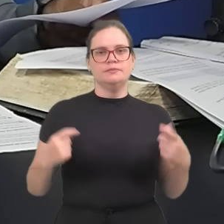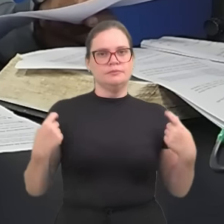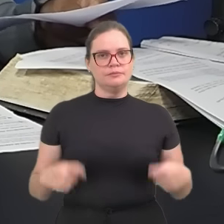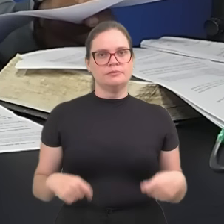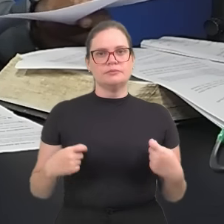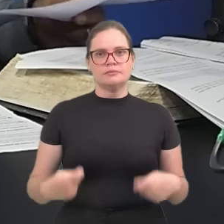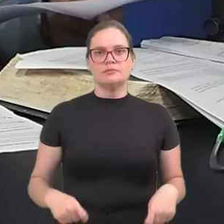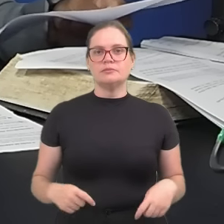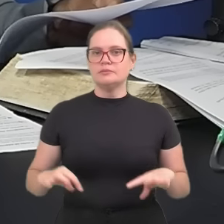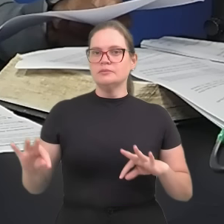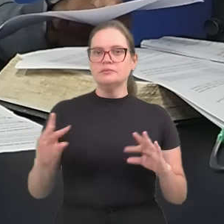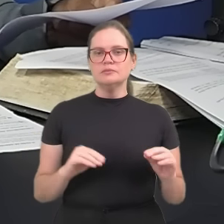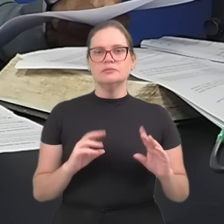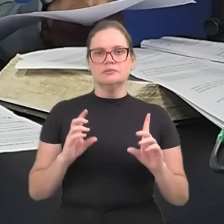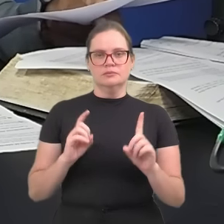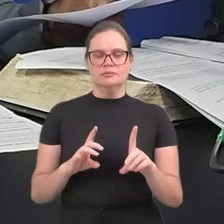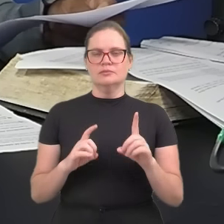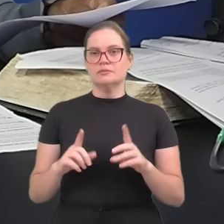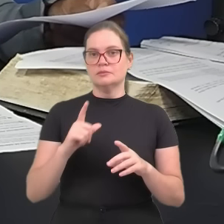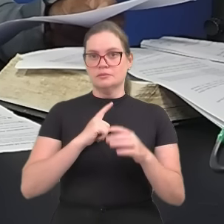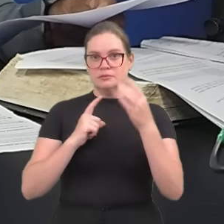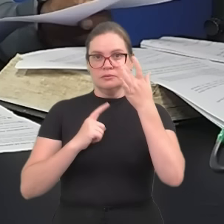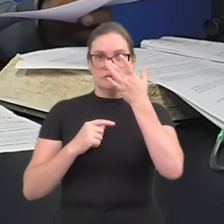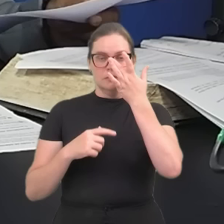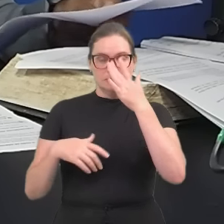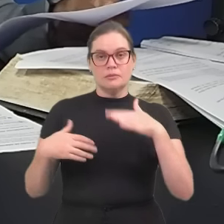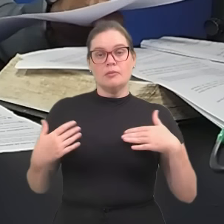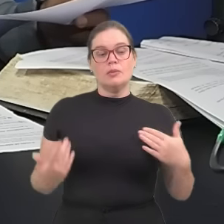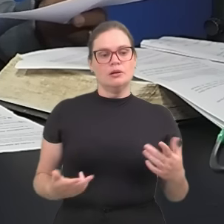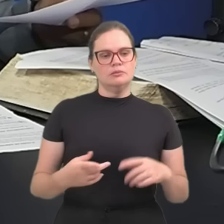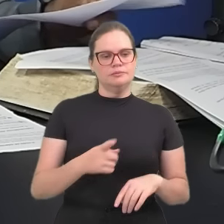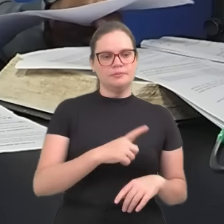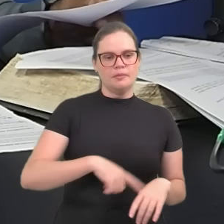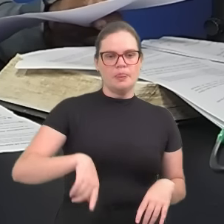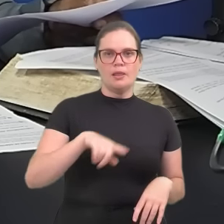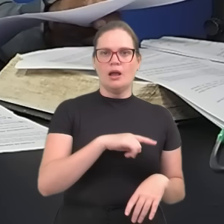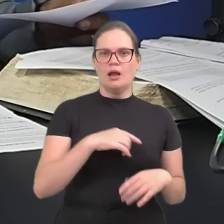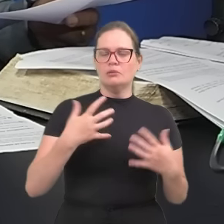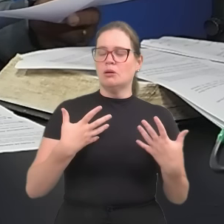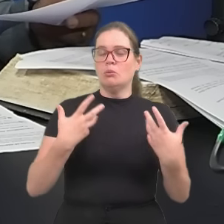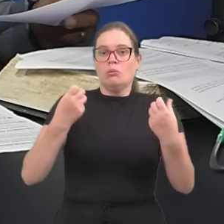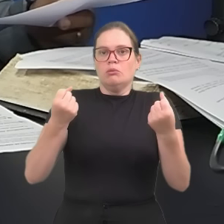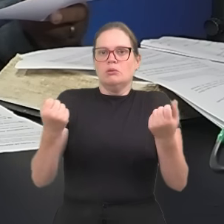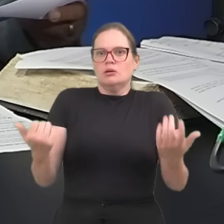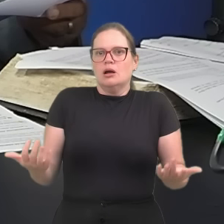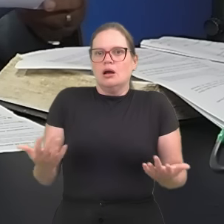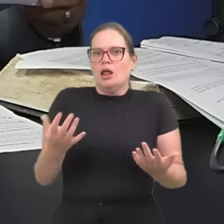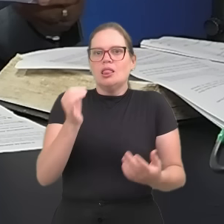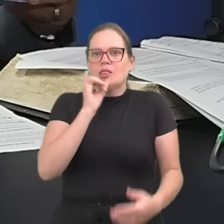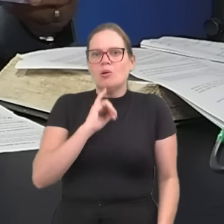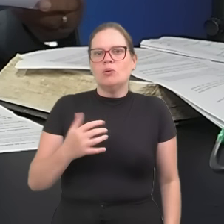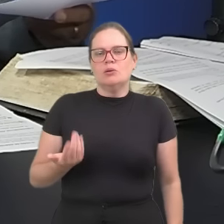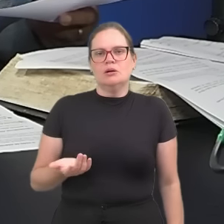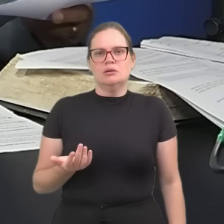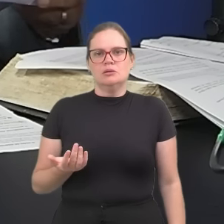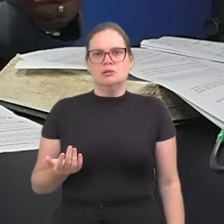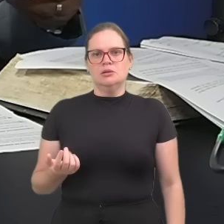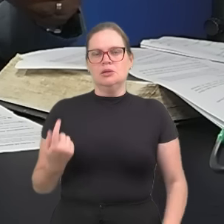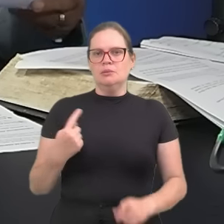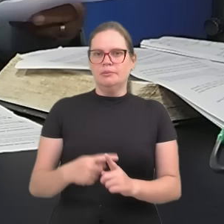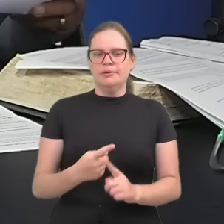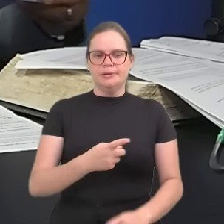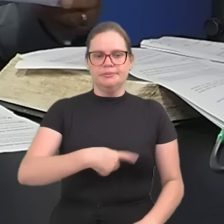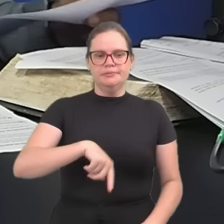necessário, doutrinário. Então, eles ficaram surpresos à toa, por falta como diz a palavra,